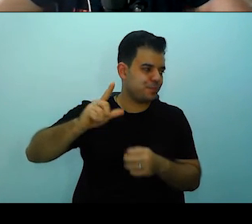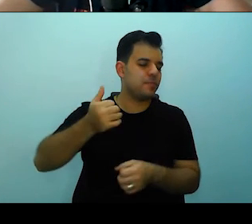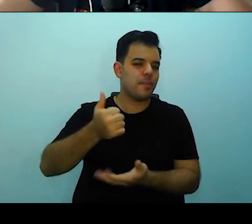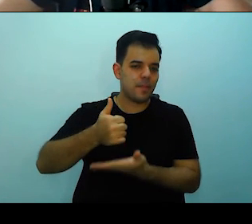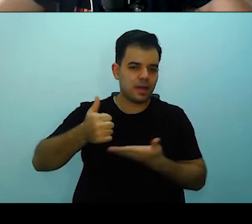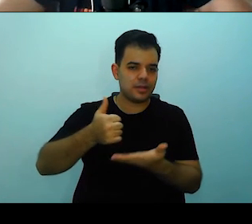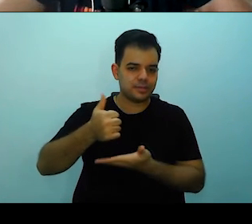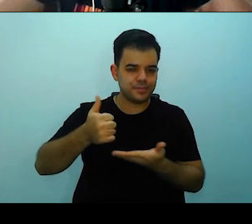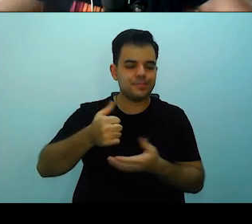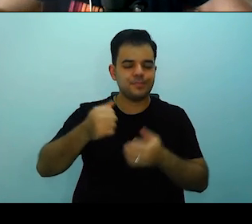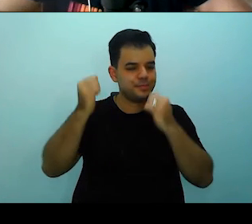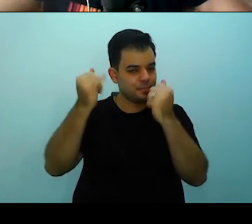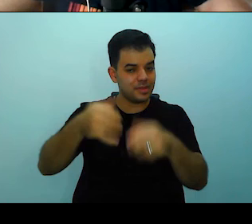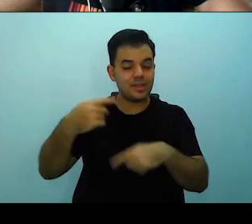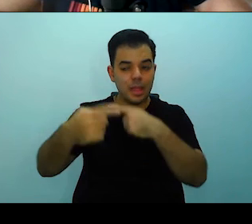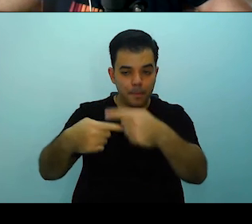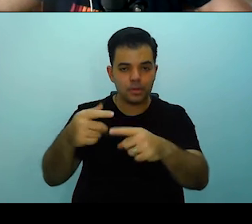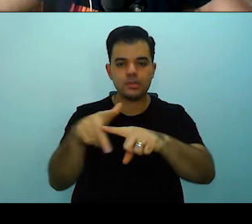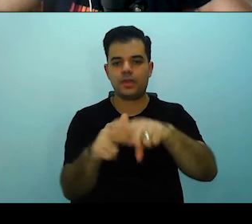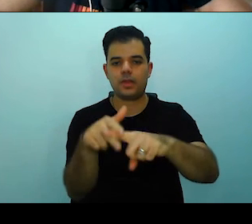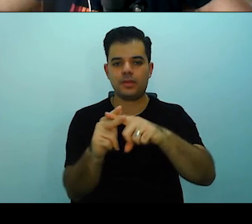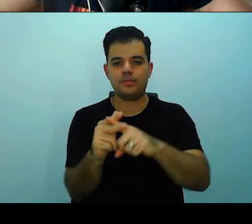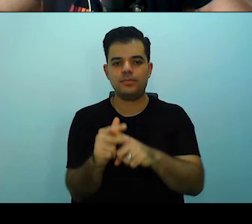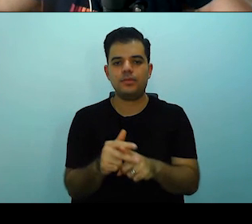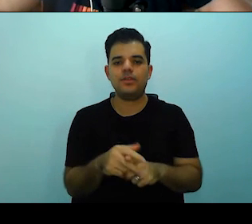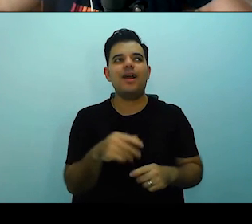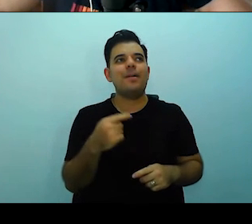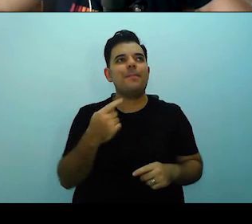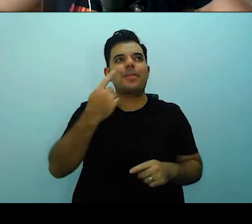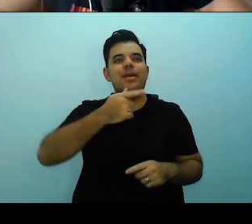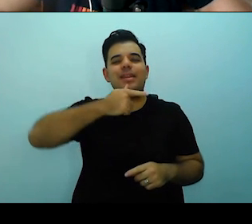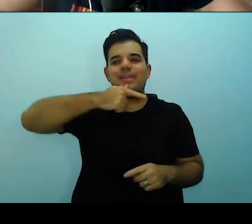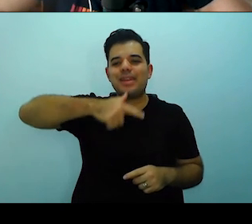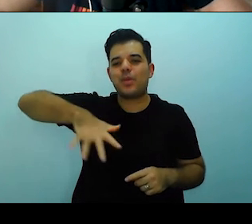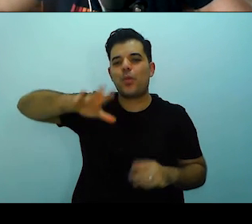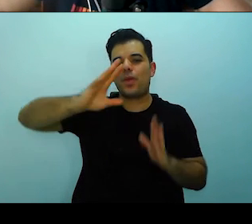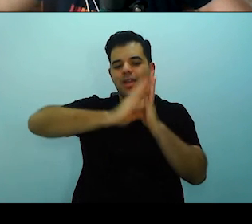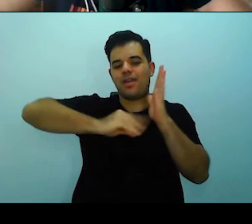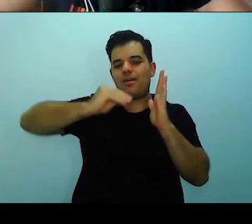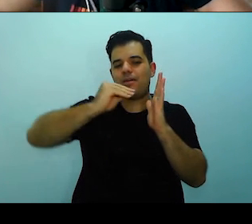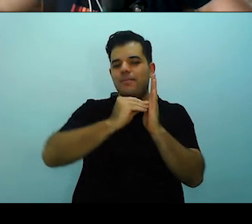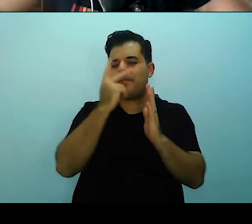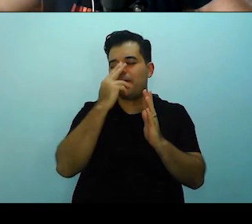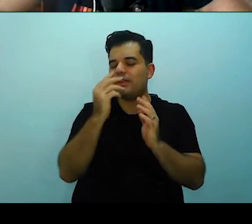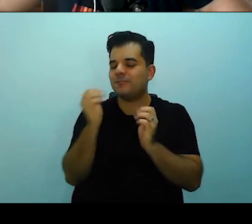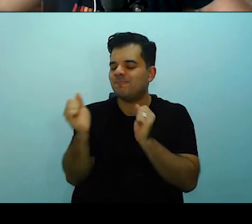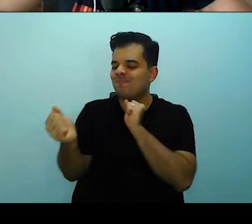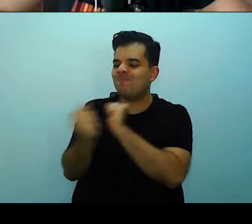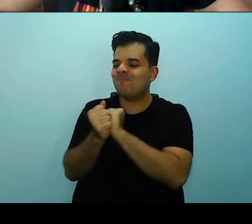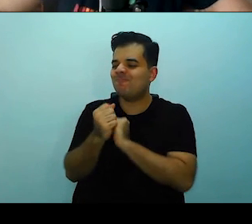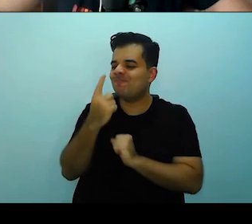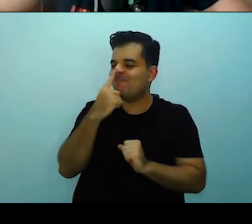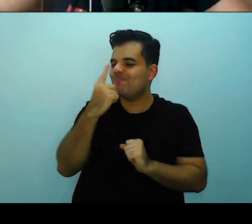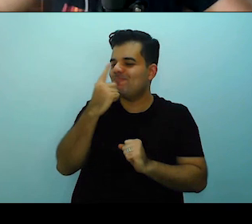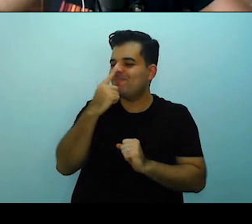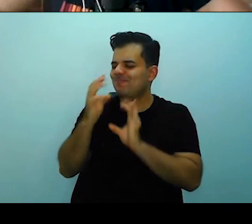universo da programação que é a gente casa com a primeira linguagem de programação que a gente aprende. É um casamento difícil. O divórcio ele é